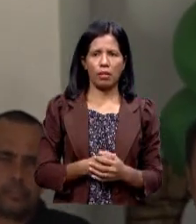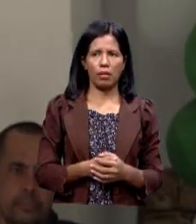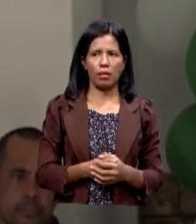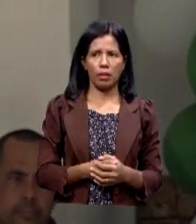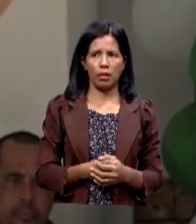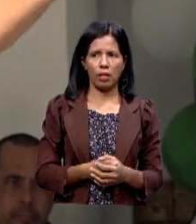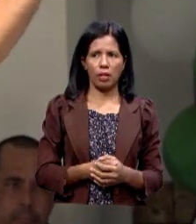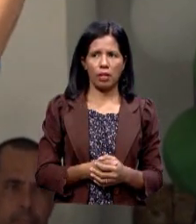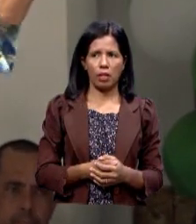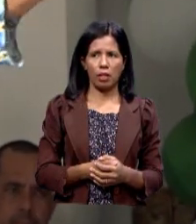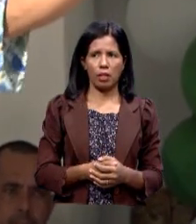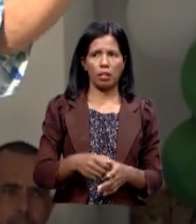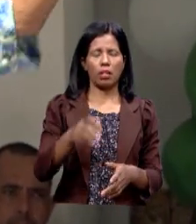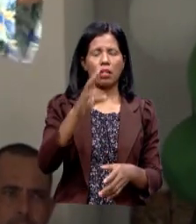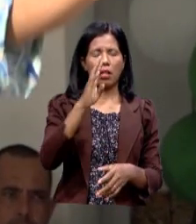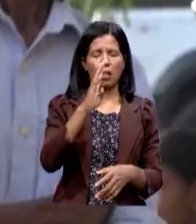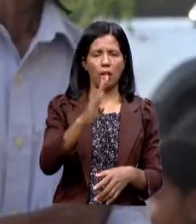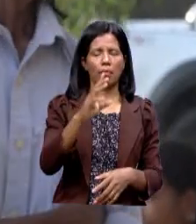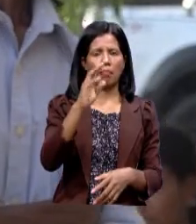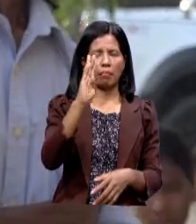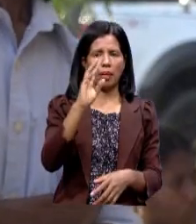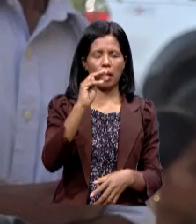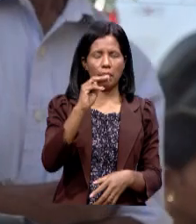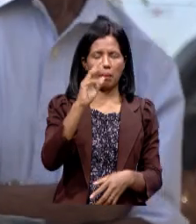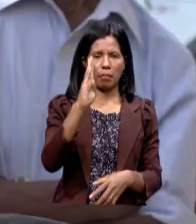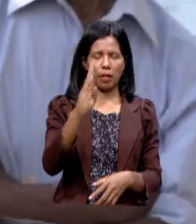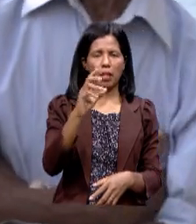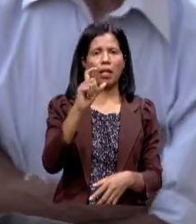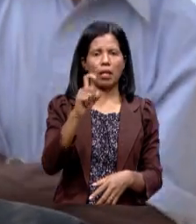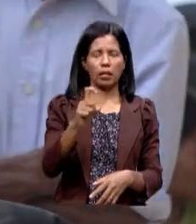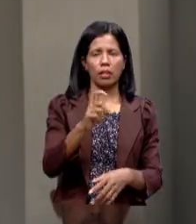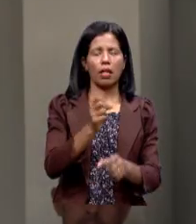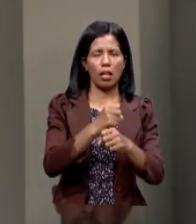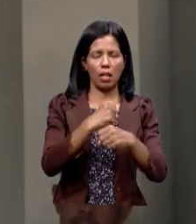em BX, a Lauela, a Fátima, se lhe há atividades.